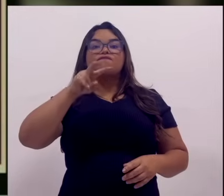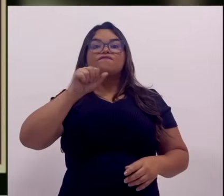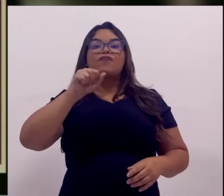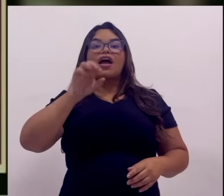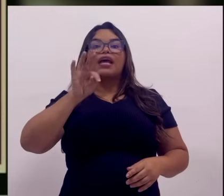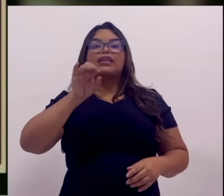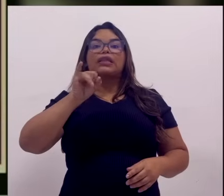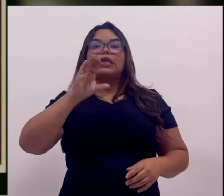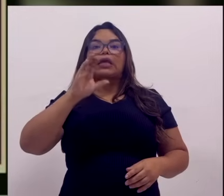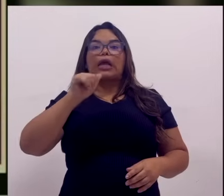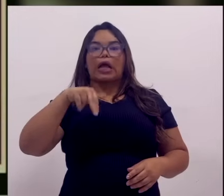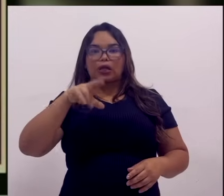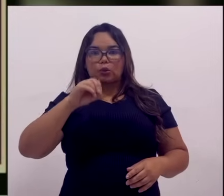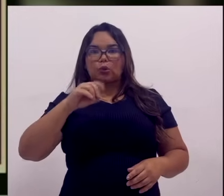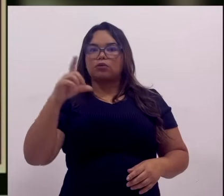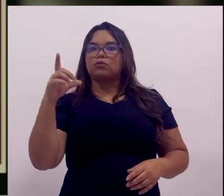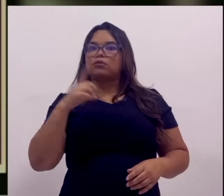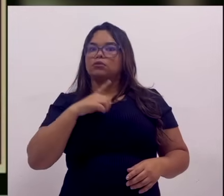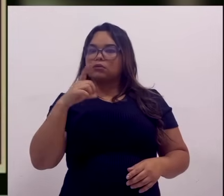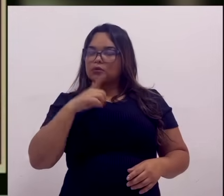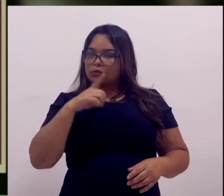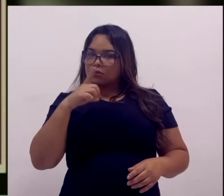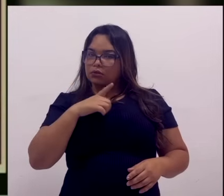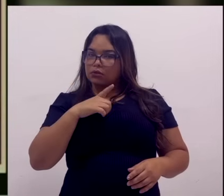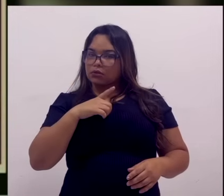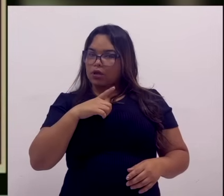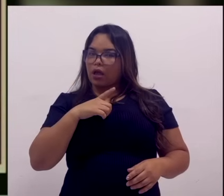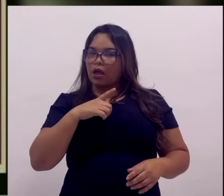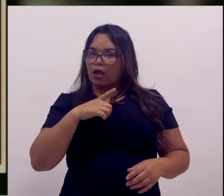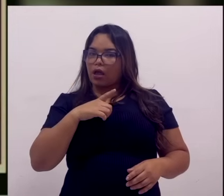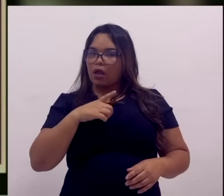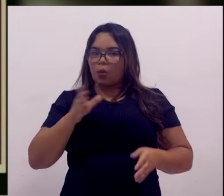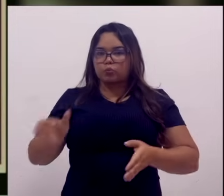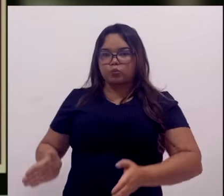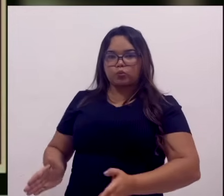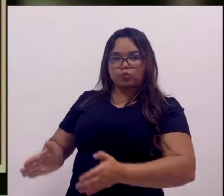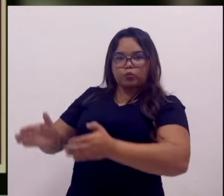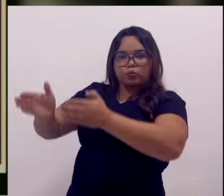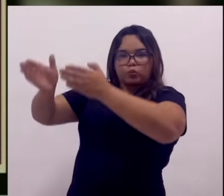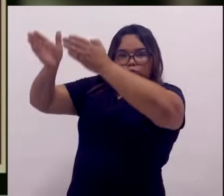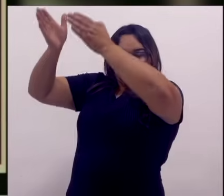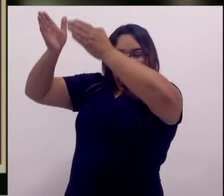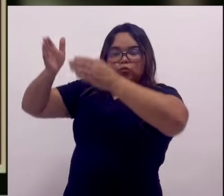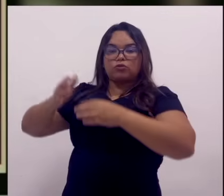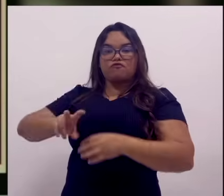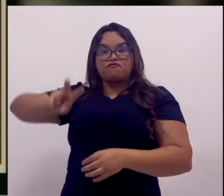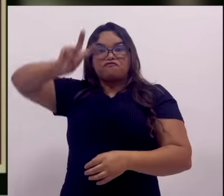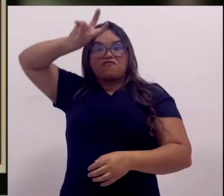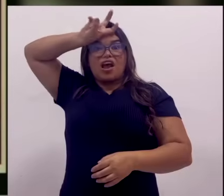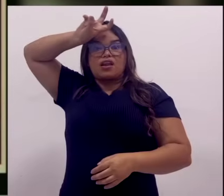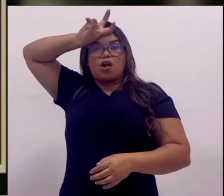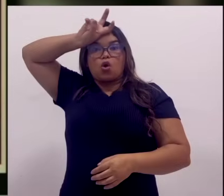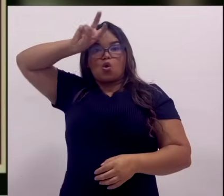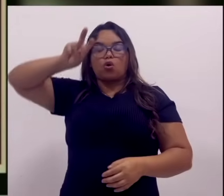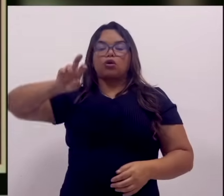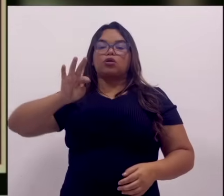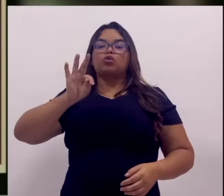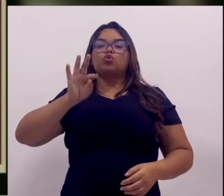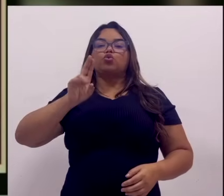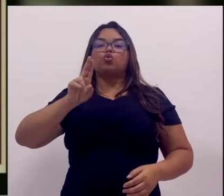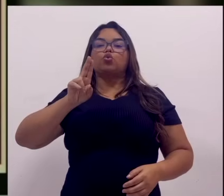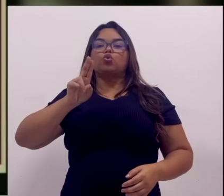No centro do Vaticano, há um tremendo pilar de Tutmós III, o próprio faraó